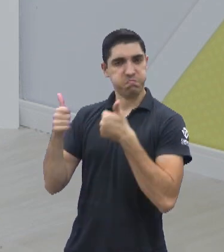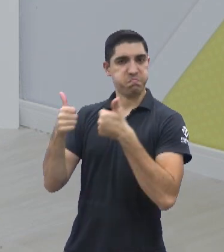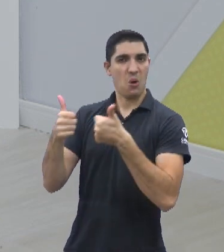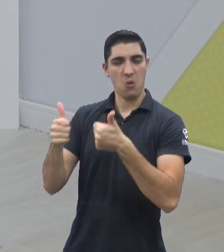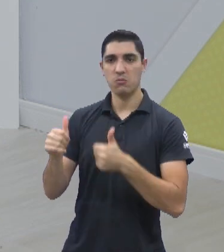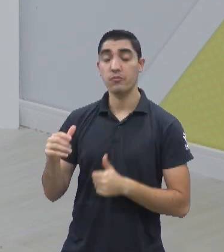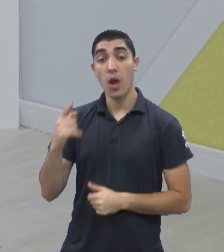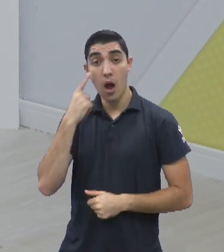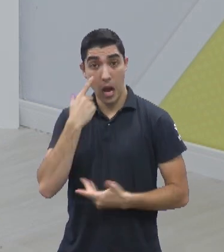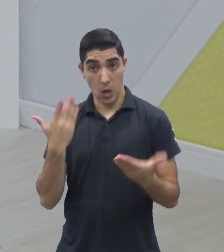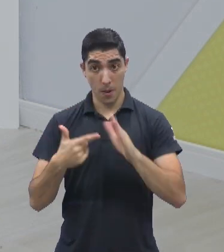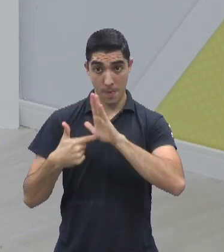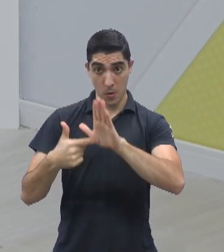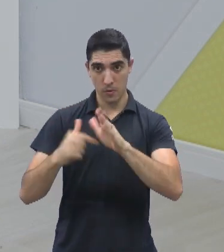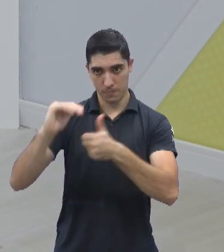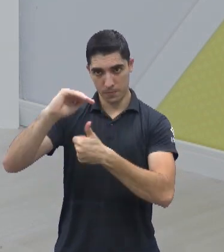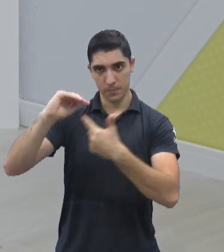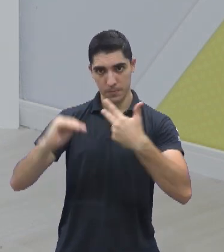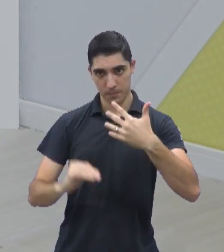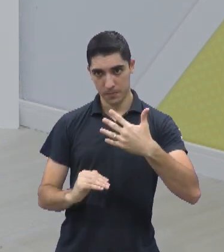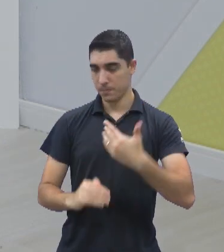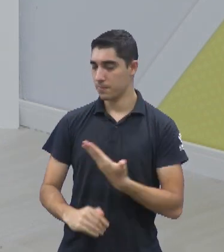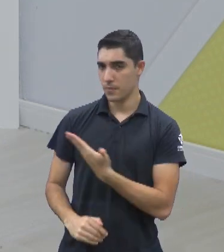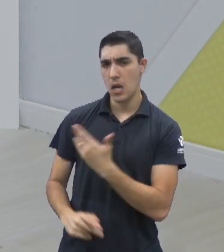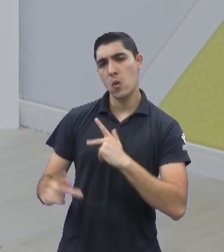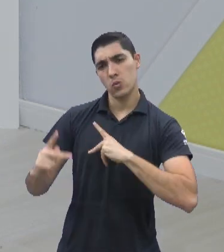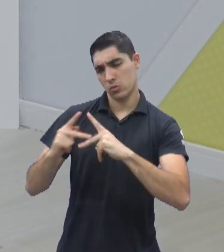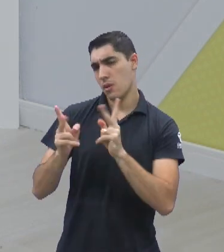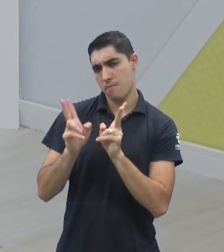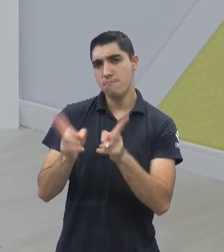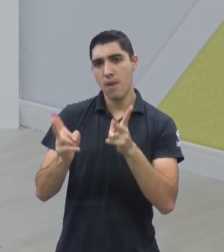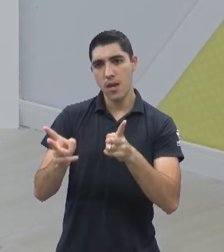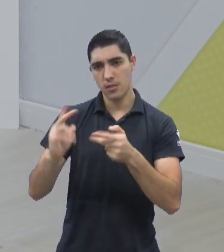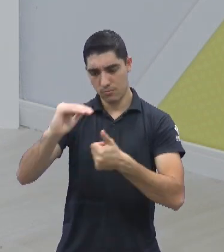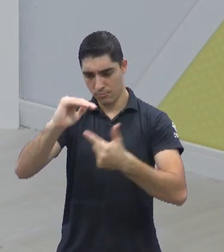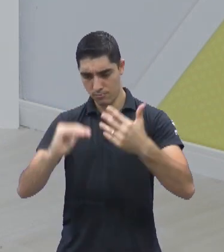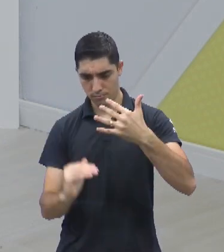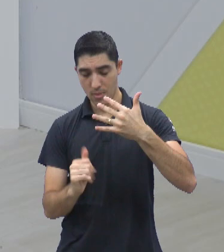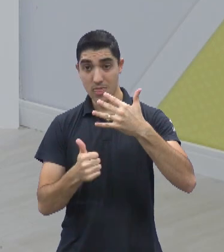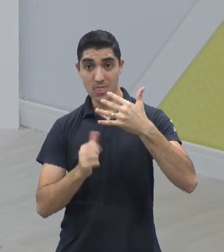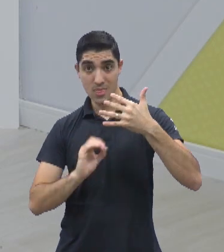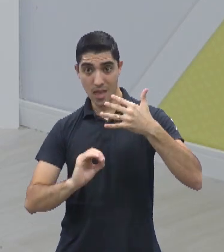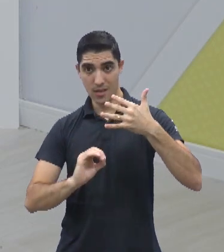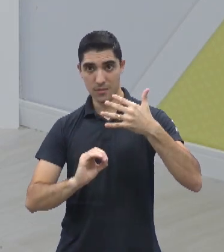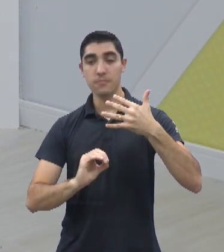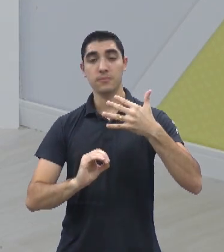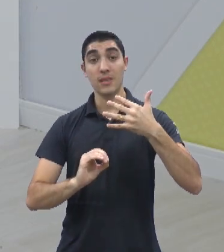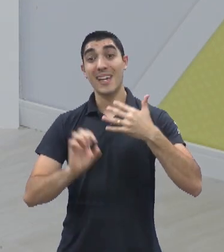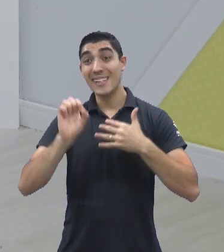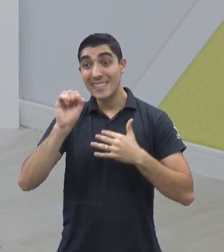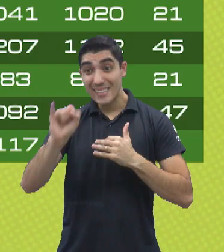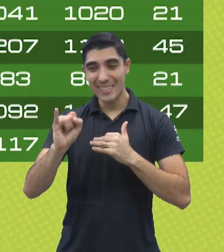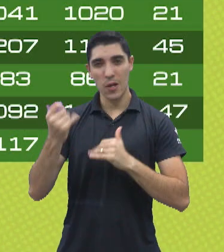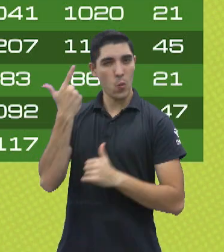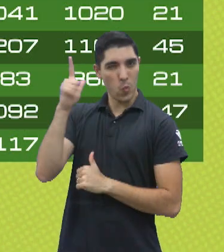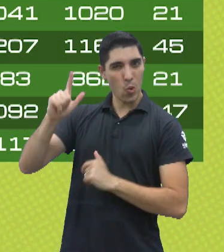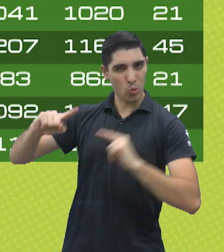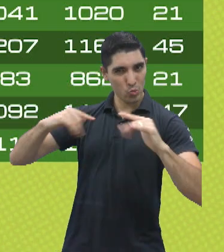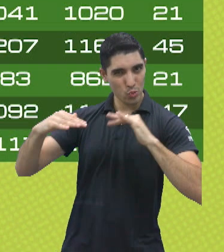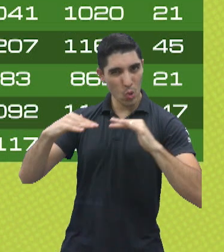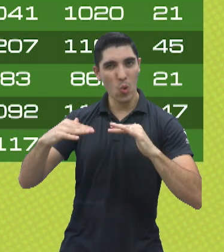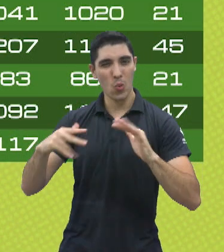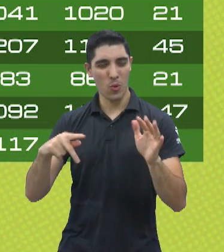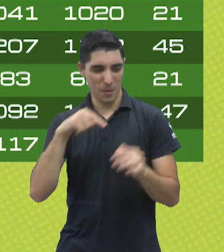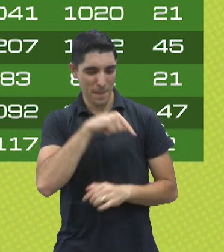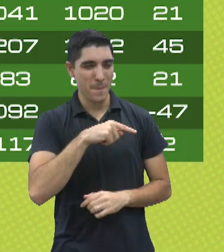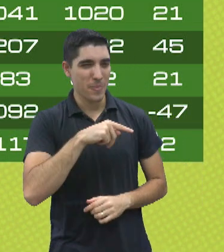classificação, que para o São José não mudou muita coisa não. O São José continua aqui na 10ª colocação. Se tivesse vencido o jogo contra o